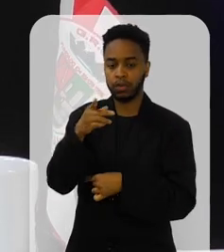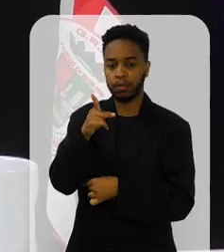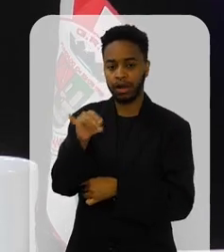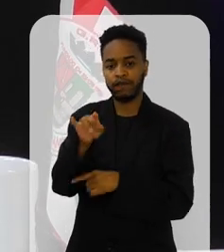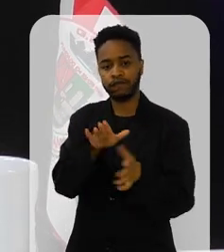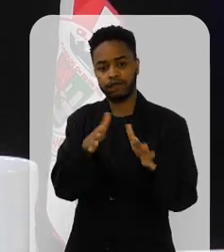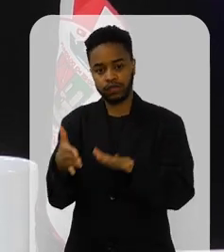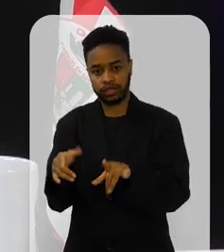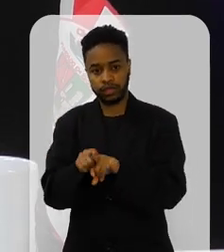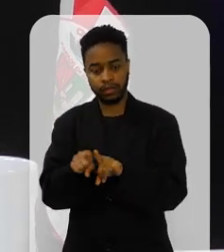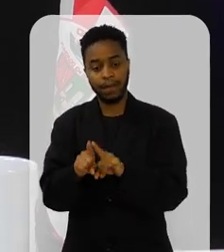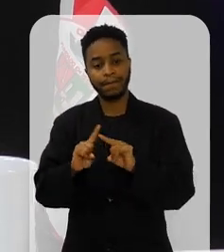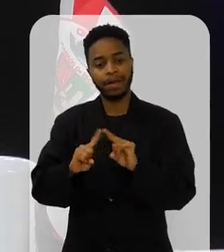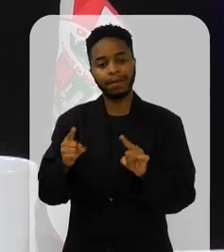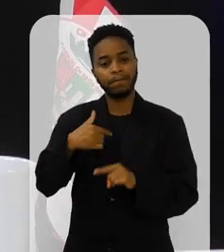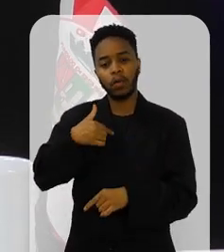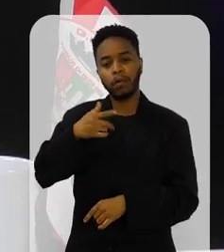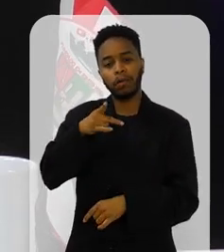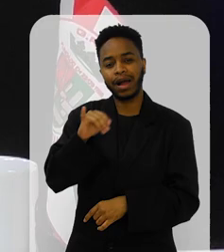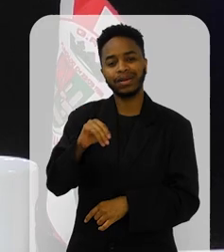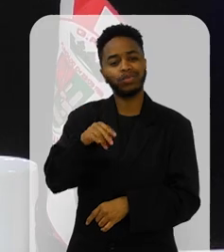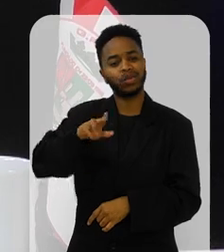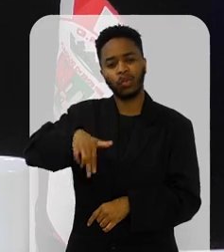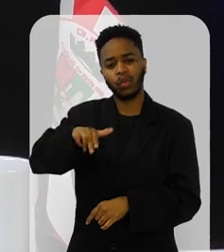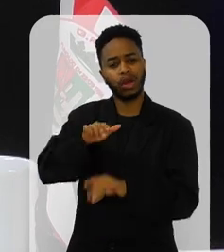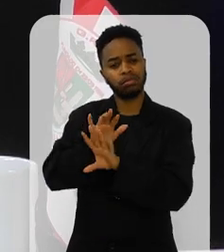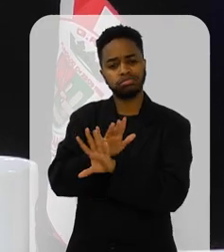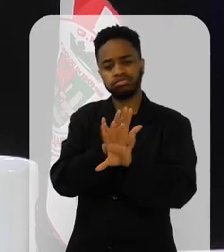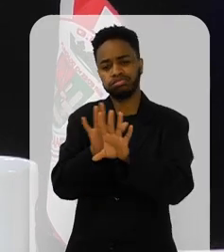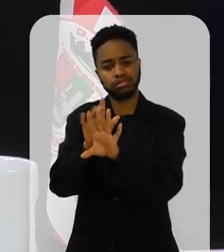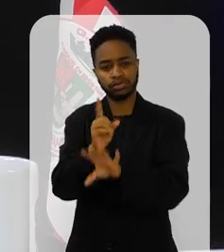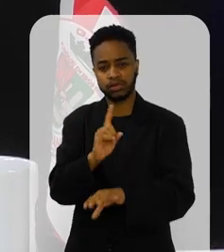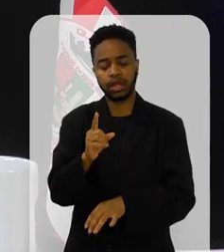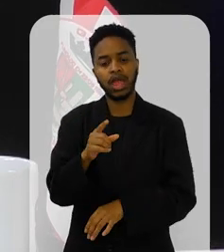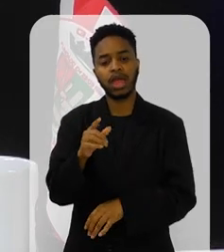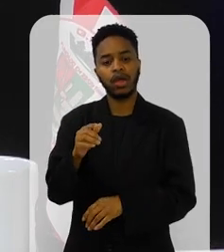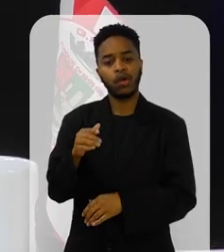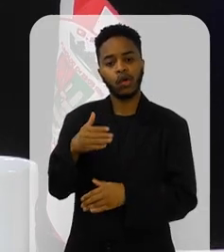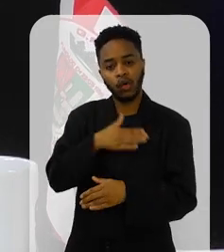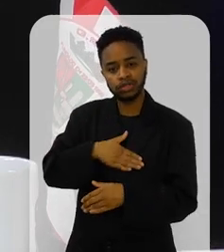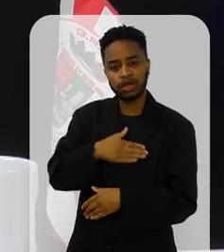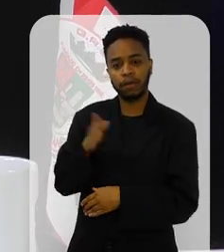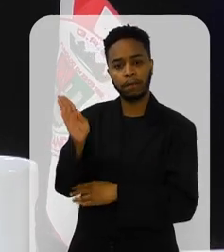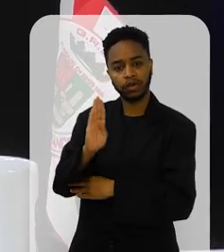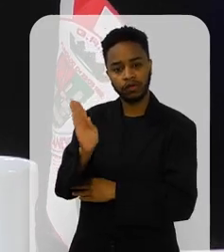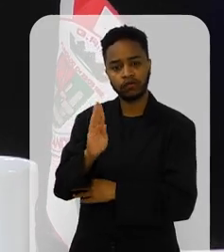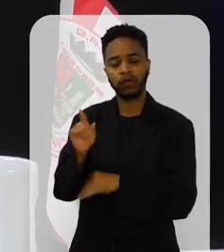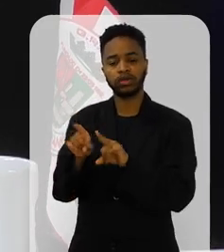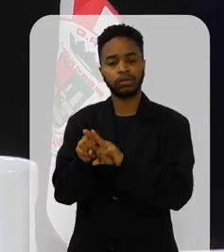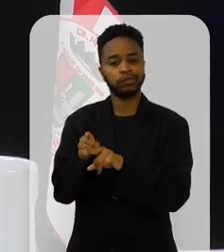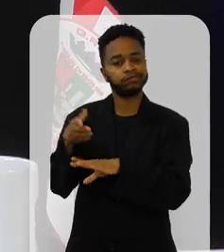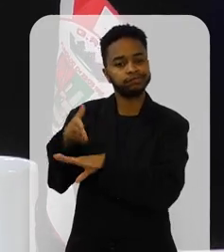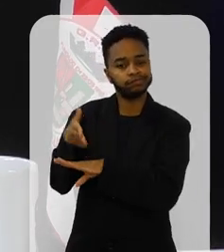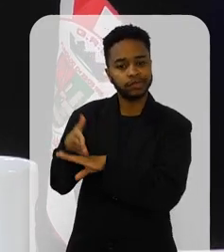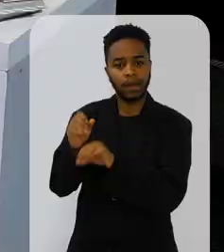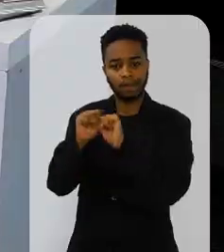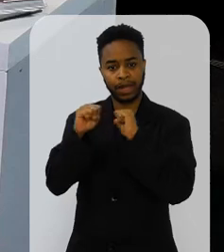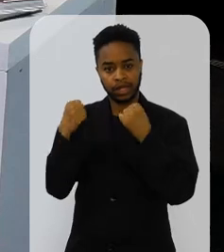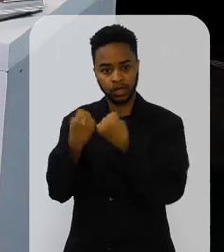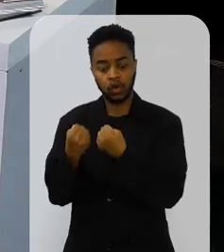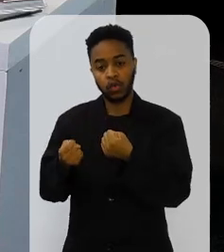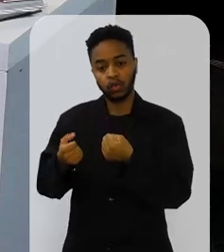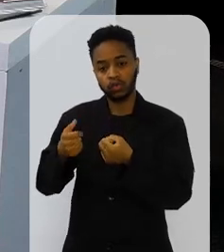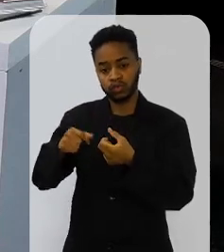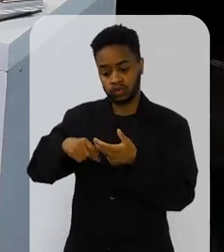desde pequeno, meu pai nunca desfilou. Era botafoguense, ia para o Maracanã. Meu segundo time